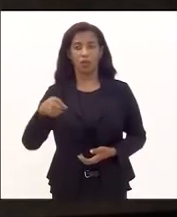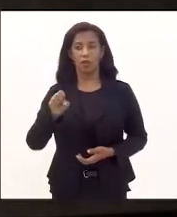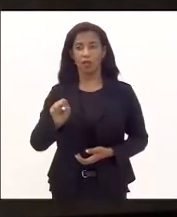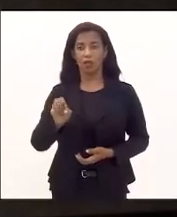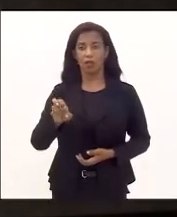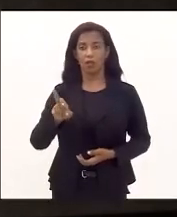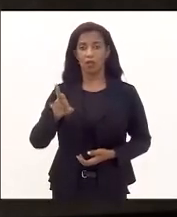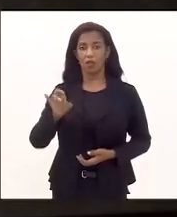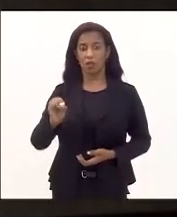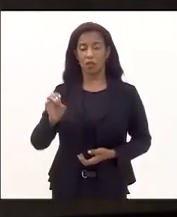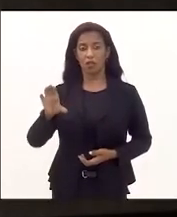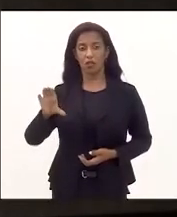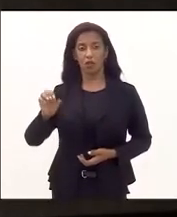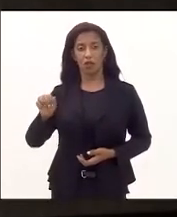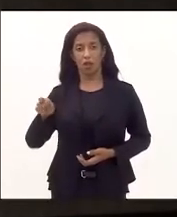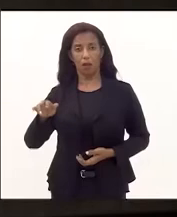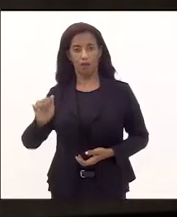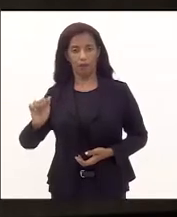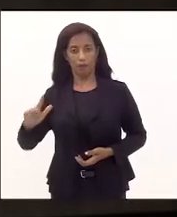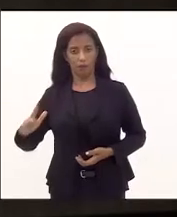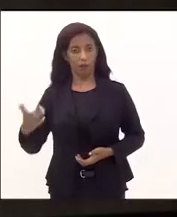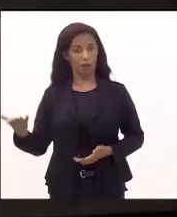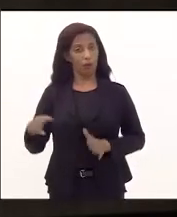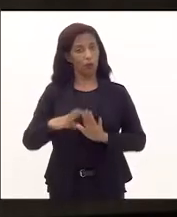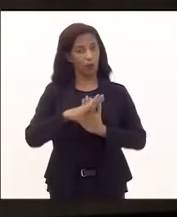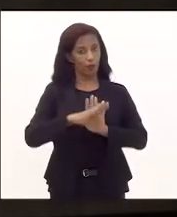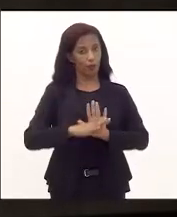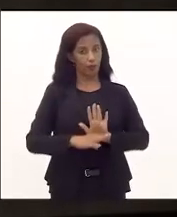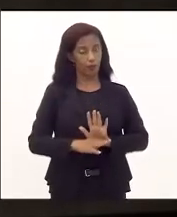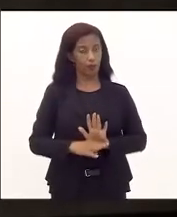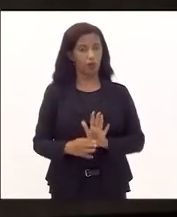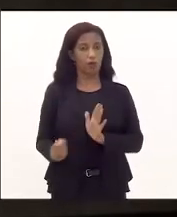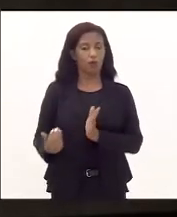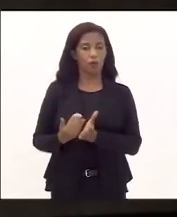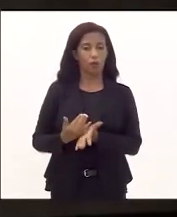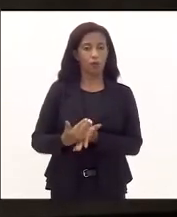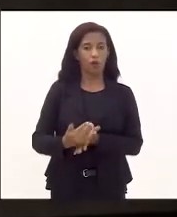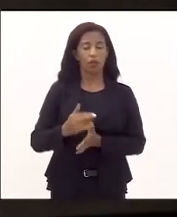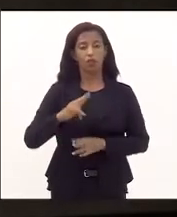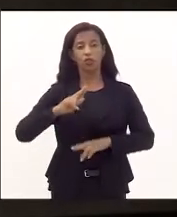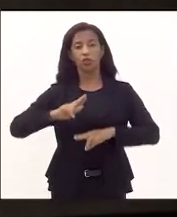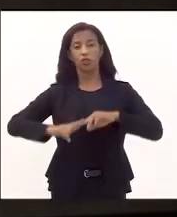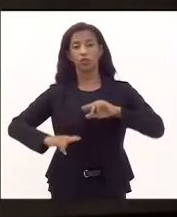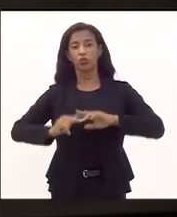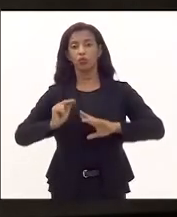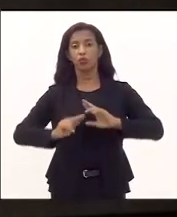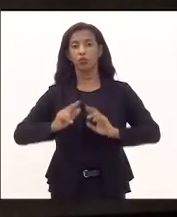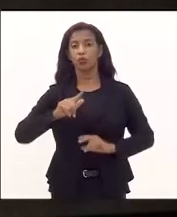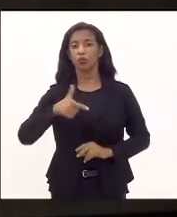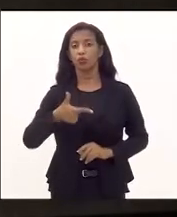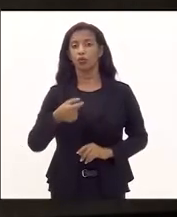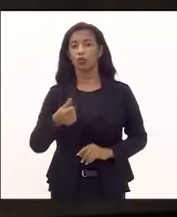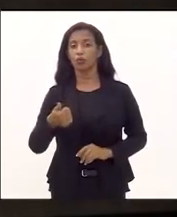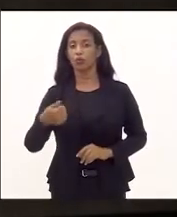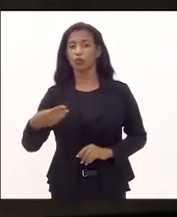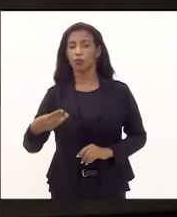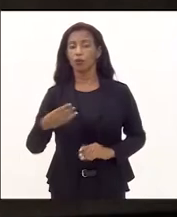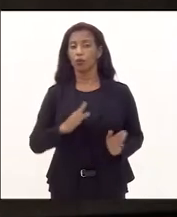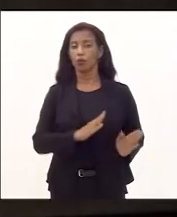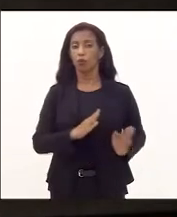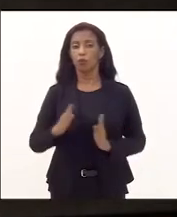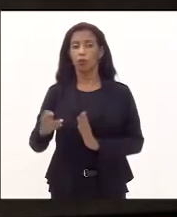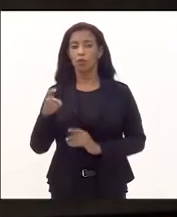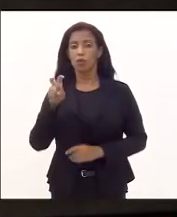Sérgio Cabral. Tal programa foi iniciado em junho de 2013, com a duração